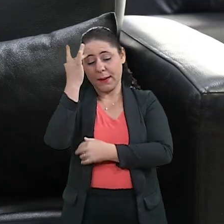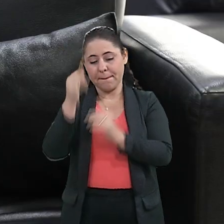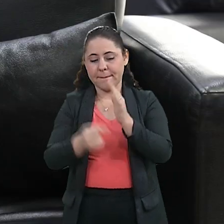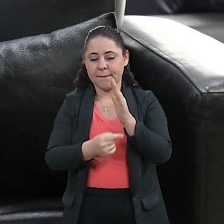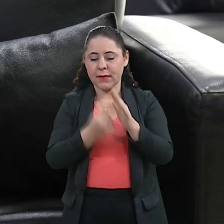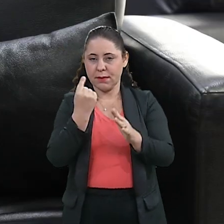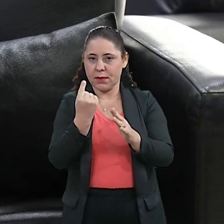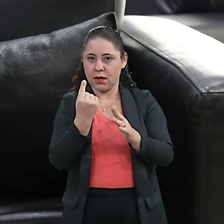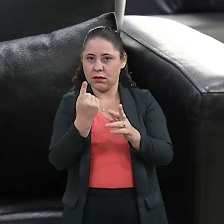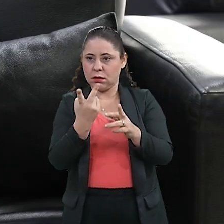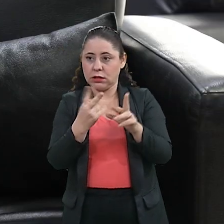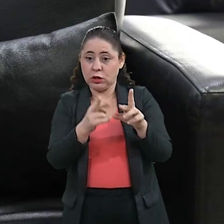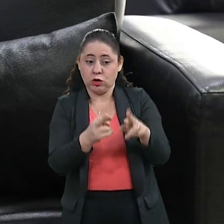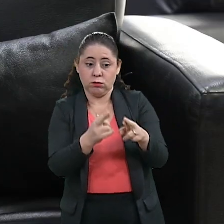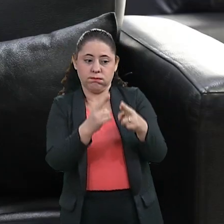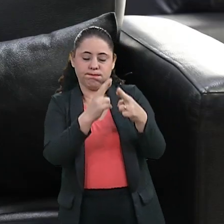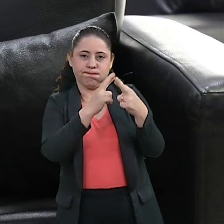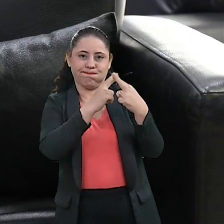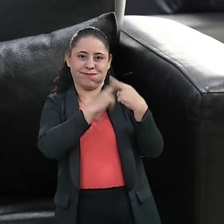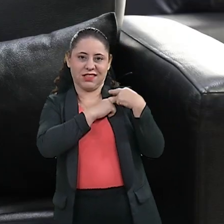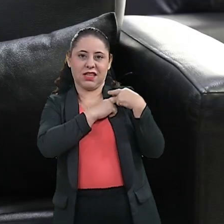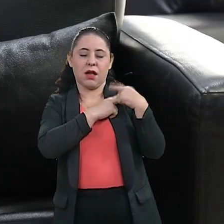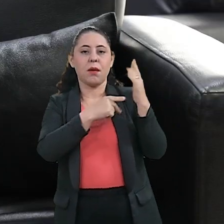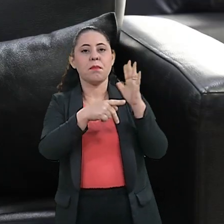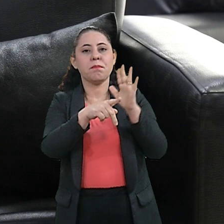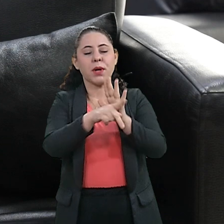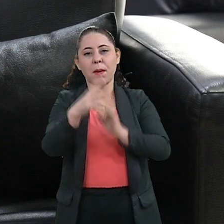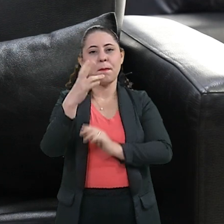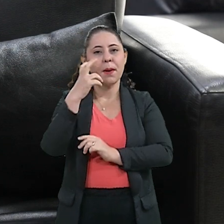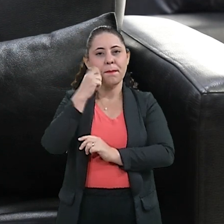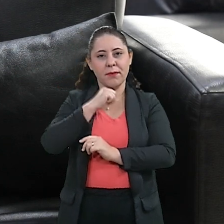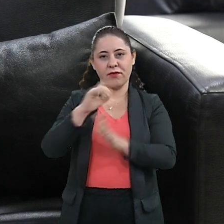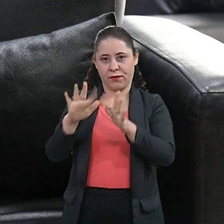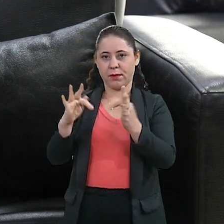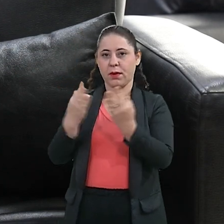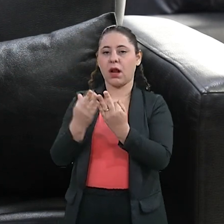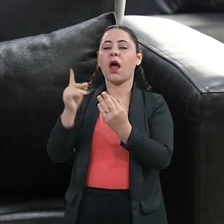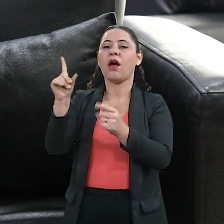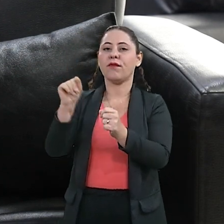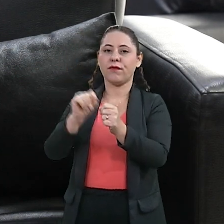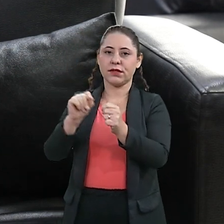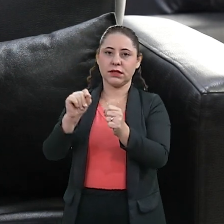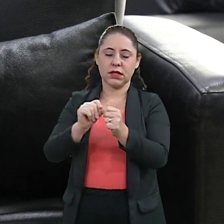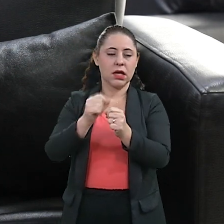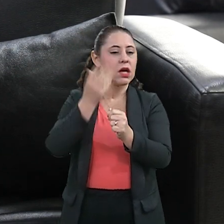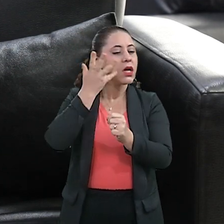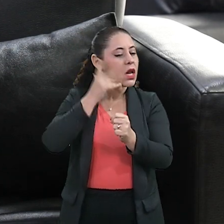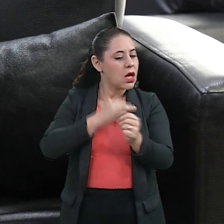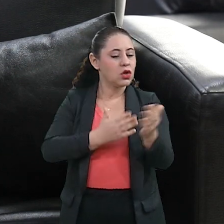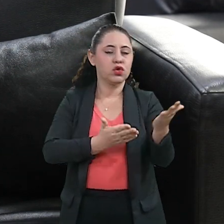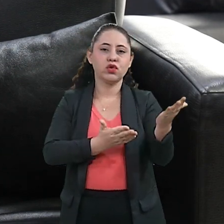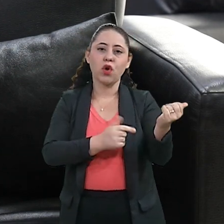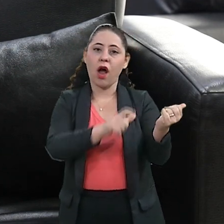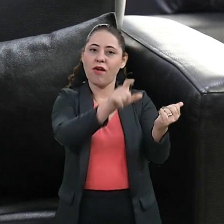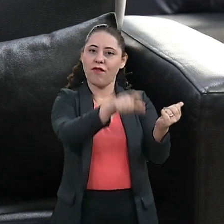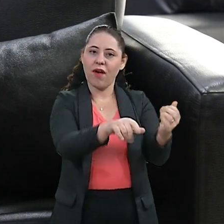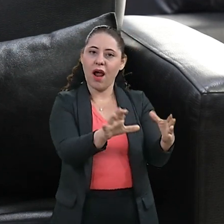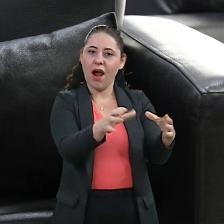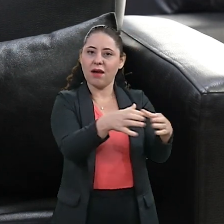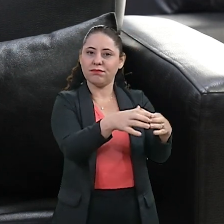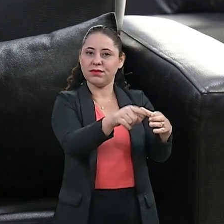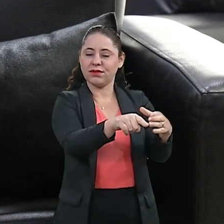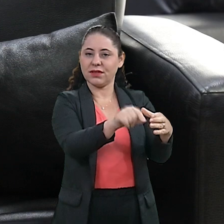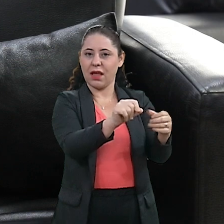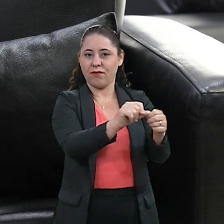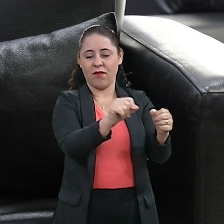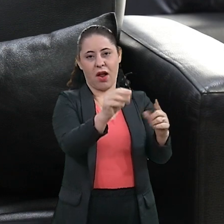pensar primeiro que a grande responsabilidade, o grande gatilho de uma adoção é fazer com que uma criança ou um